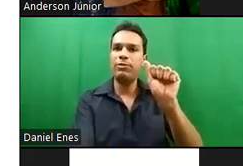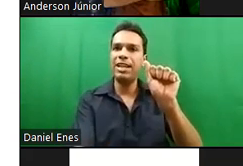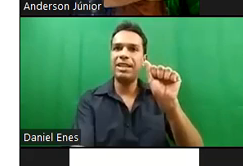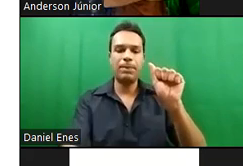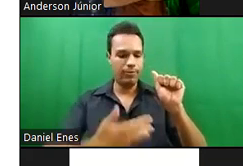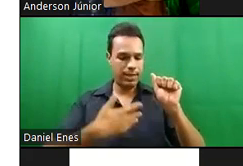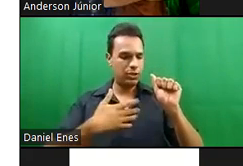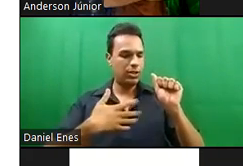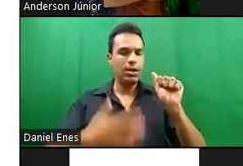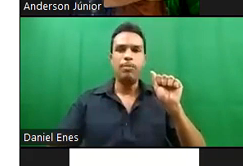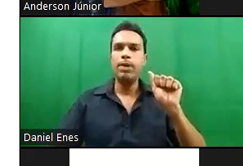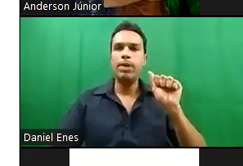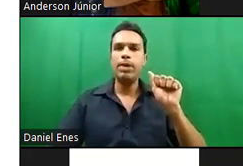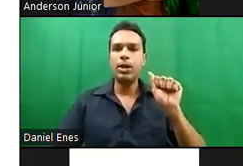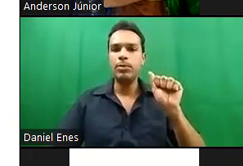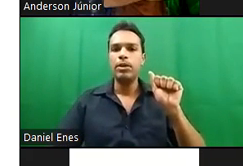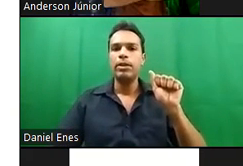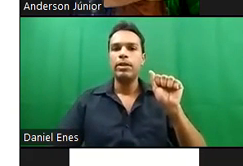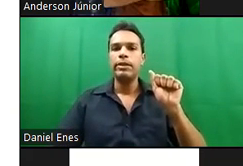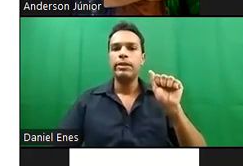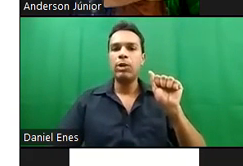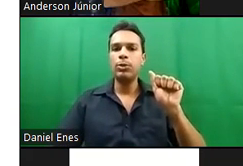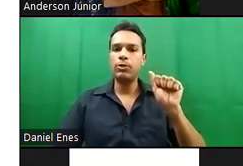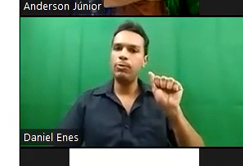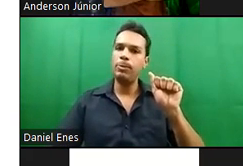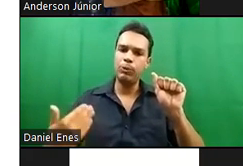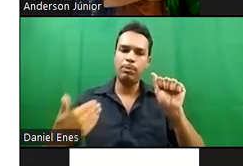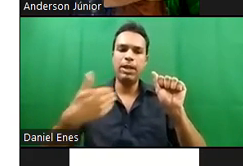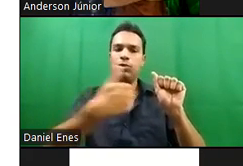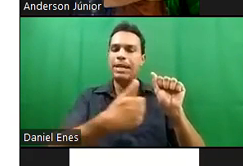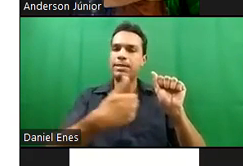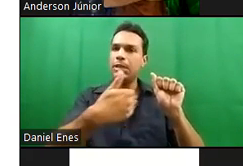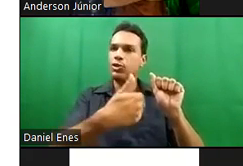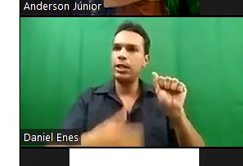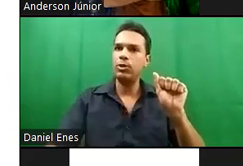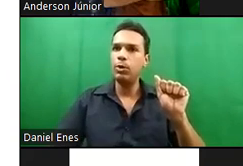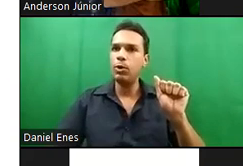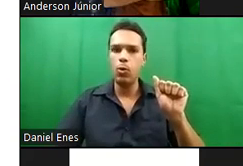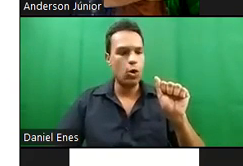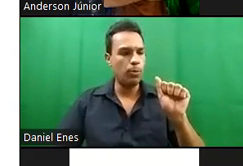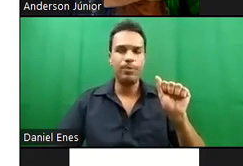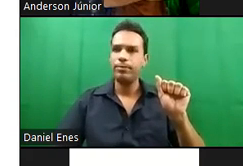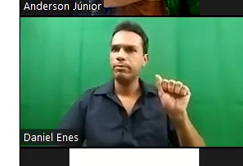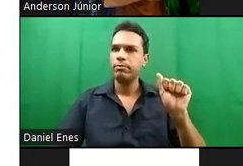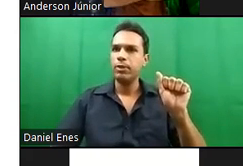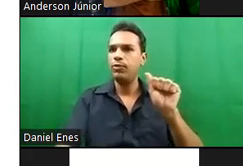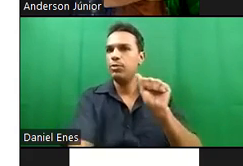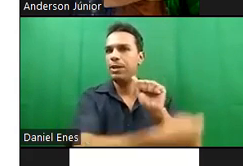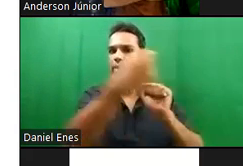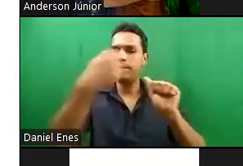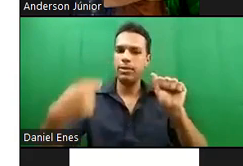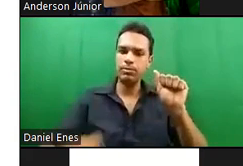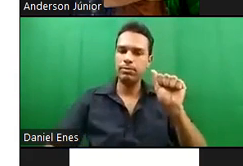palma virada para frente, mão na altura do peito, mais ao lado esquerdo do meu corpo. Eu fiz